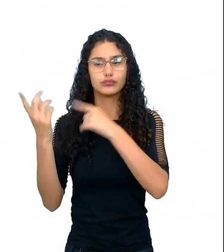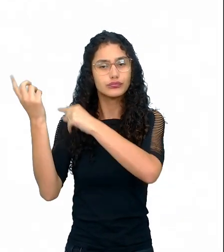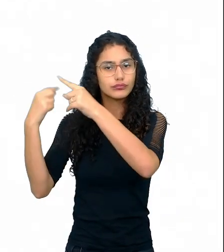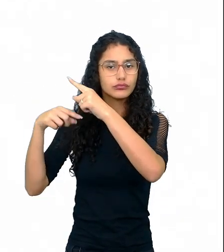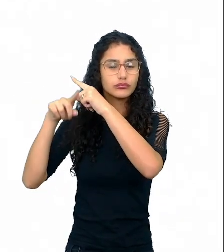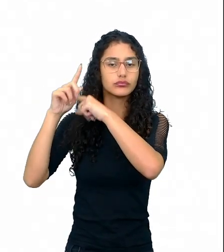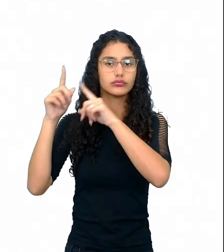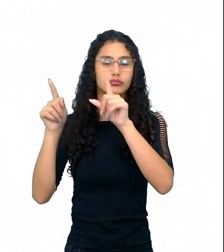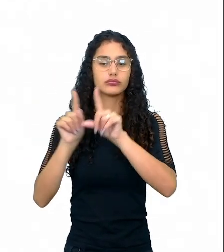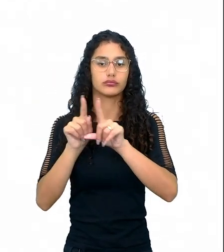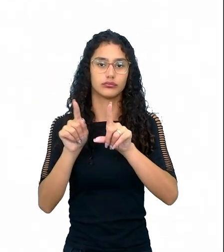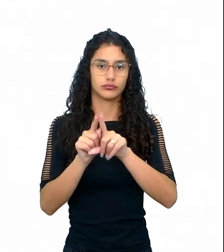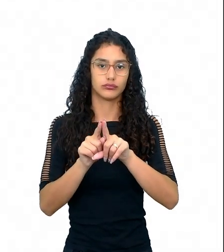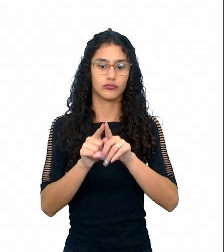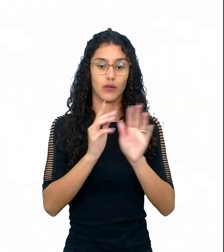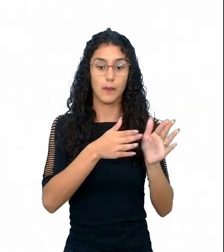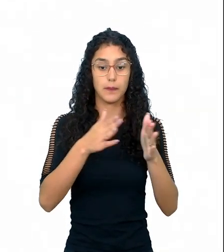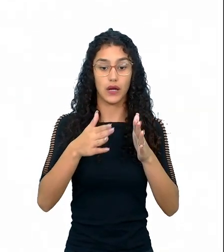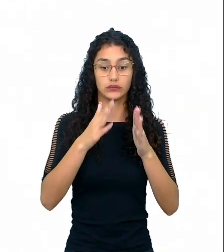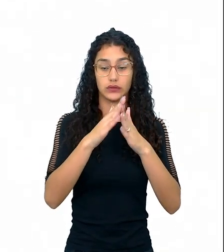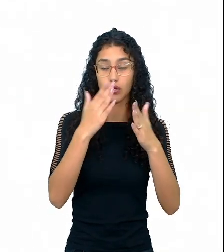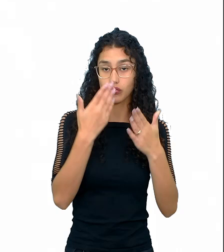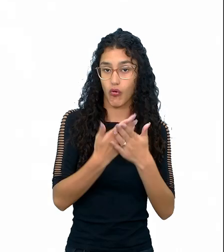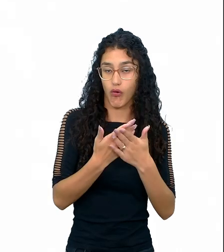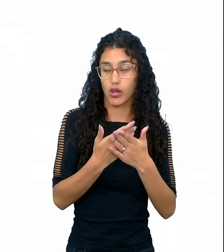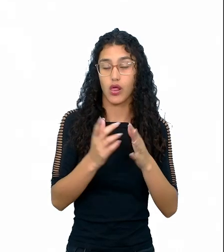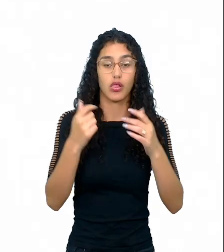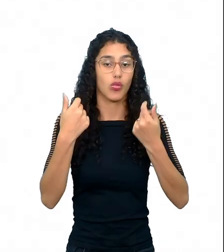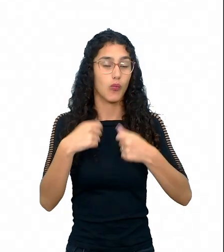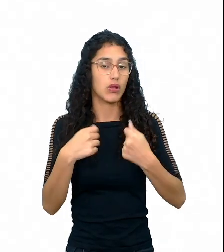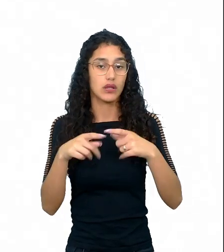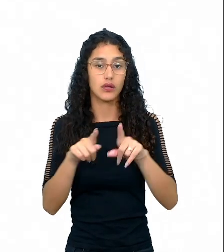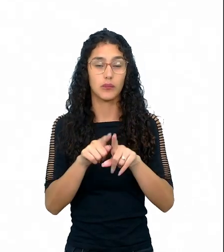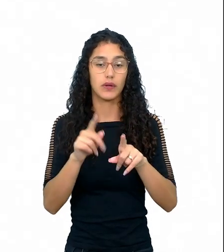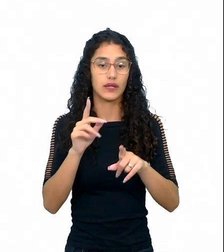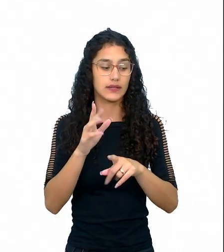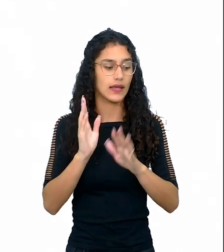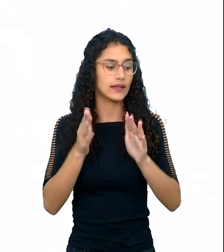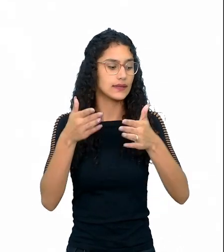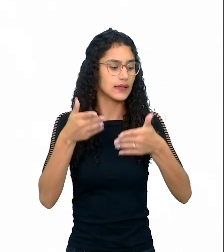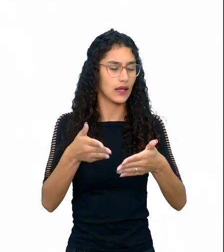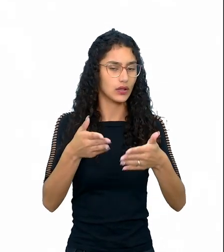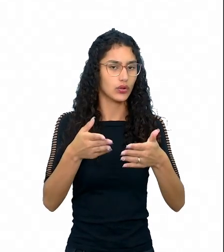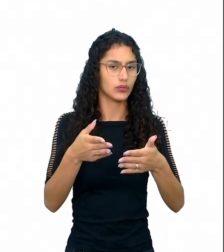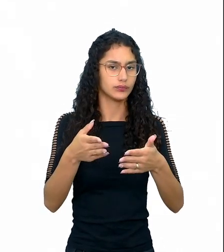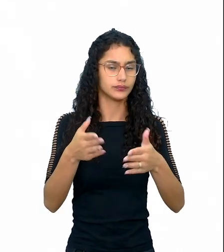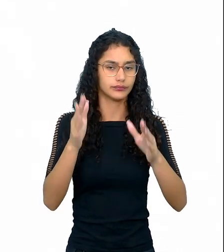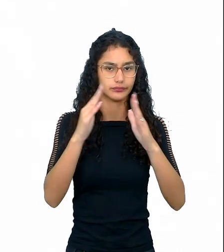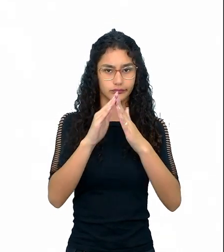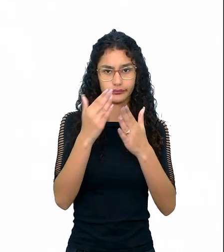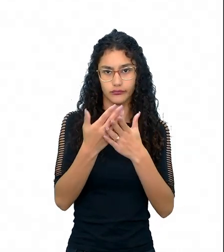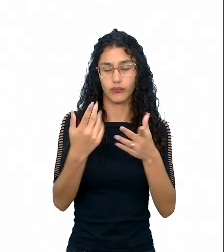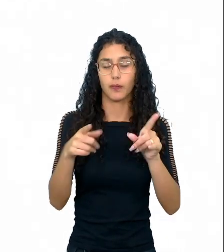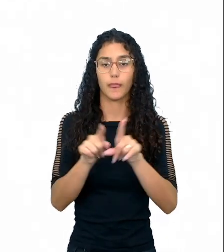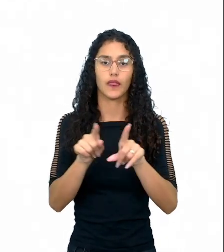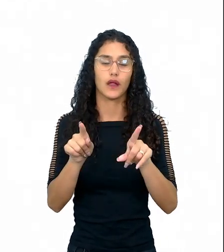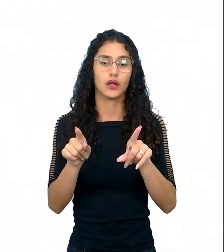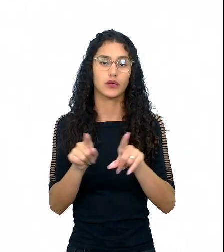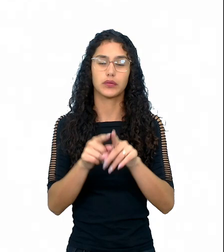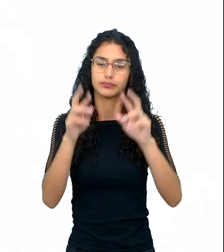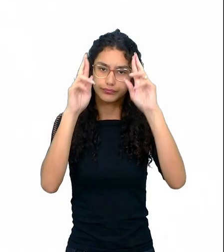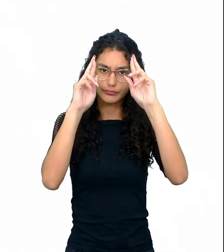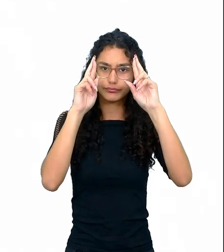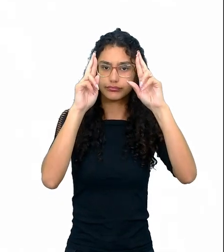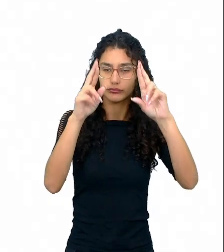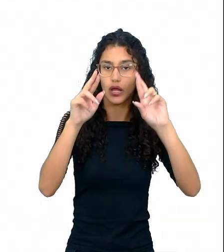desenvolvendo à margem da escola, não precisando, por isso, serem depreciados. Por isso que se deve